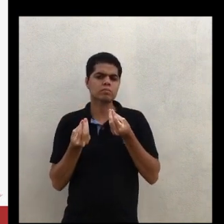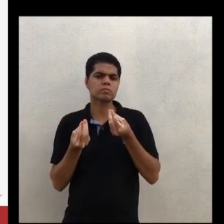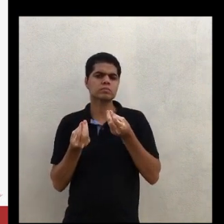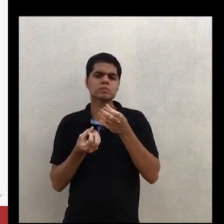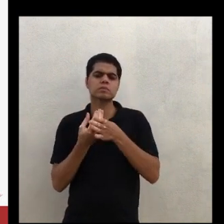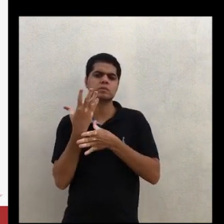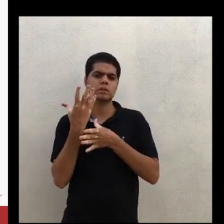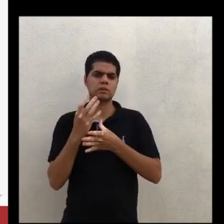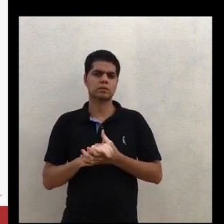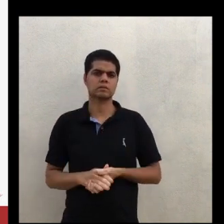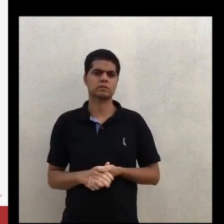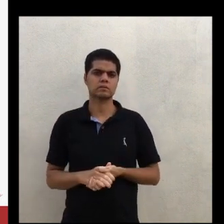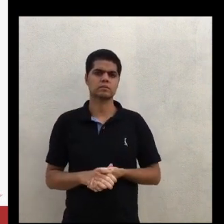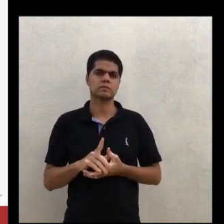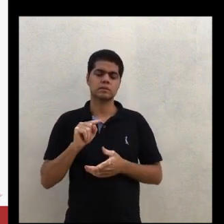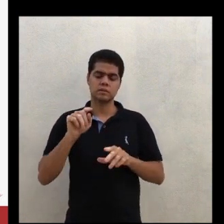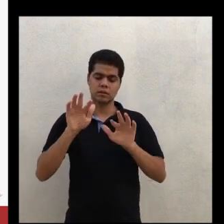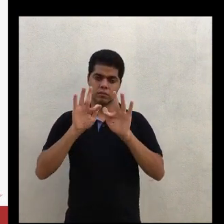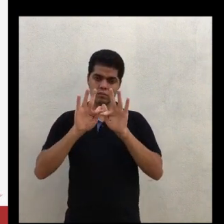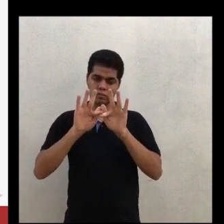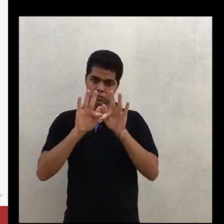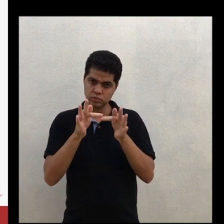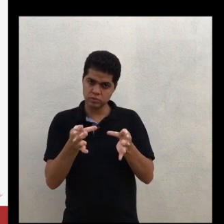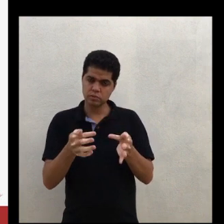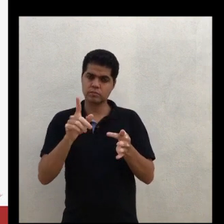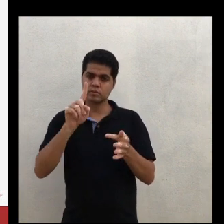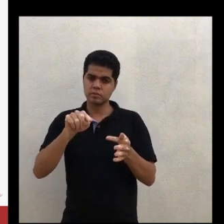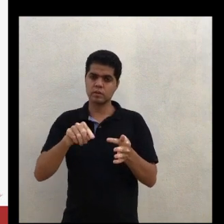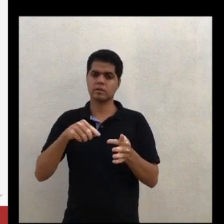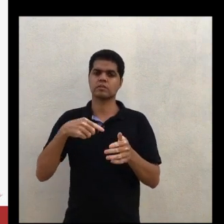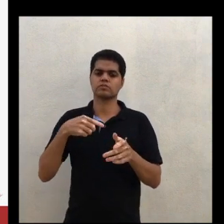que fazer é um texto